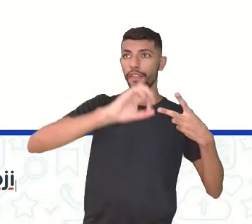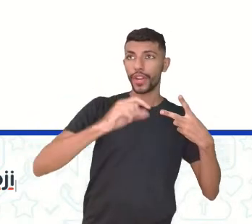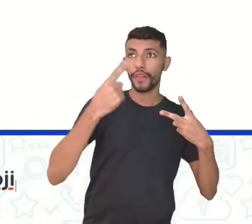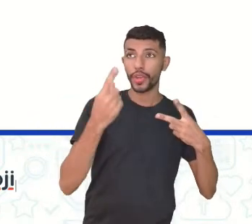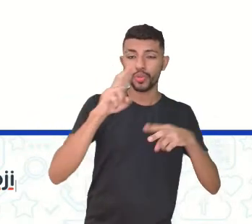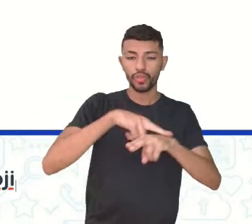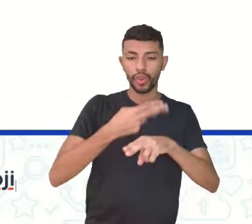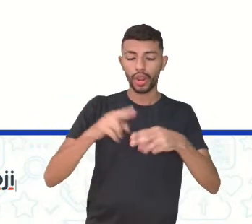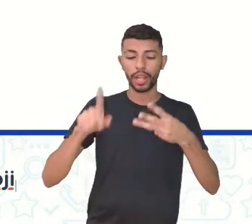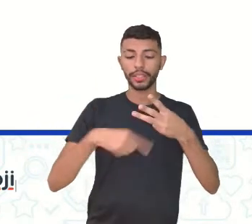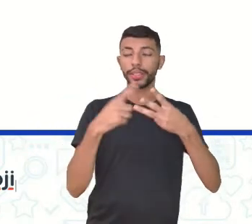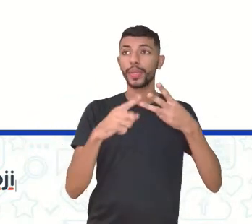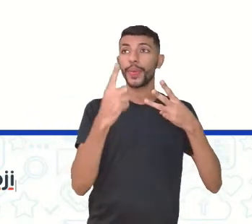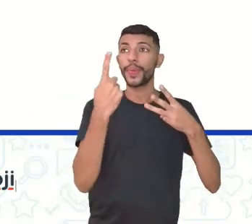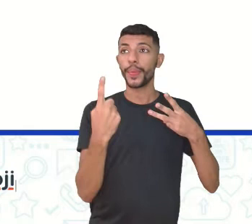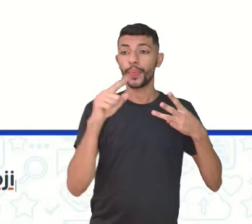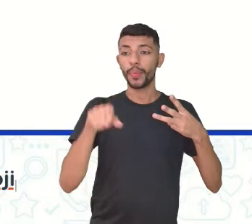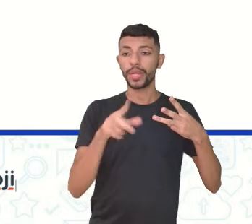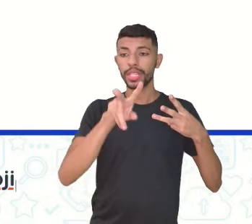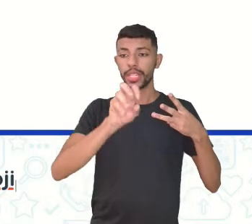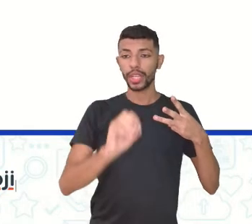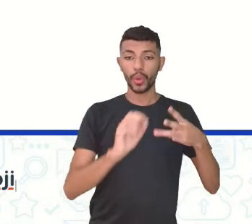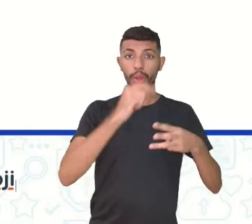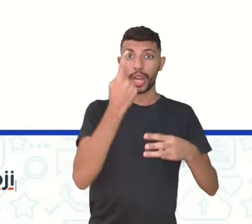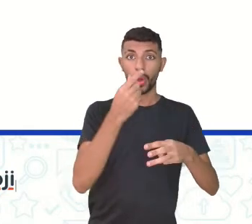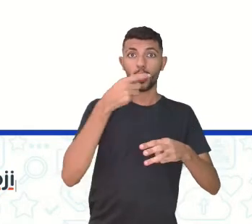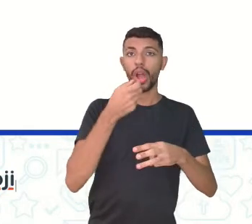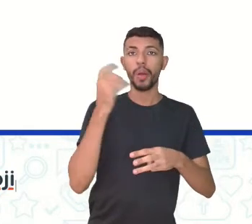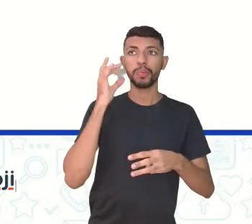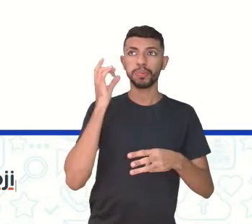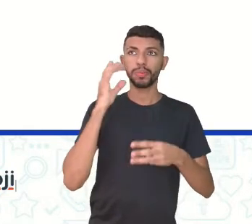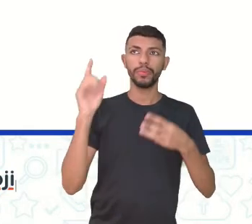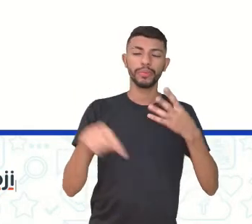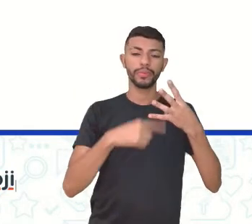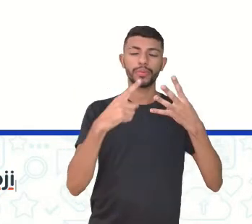R$ 1,50 um pacote de chicletes e R$